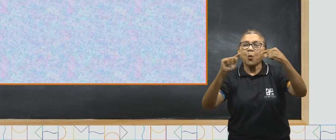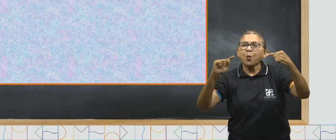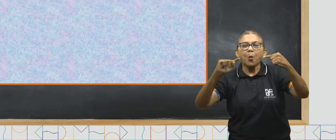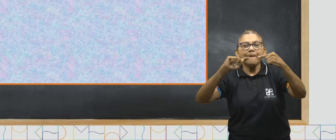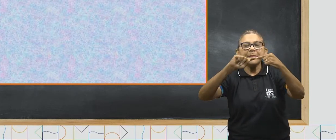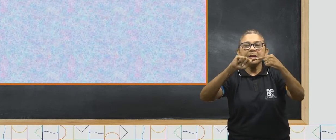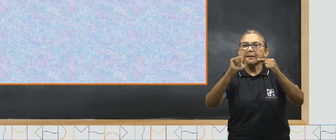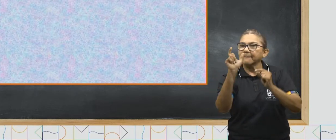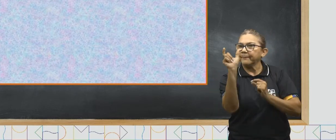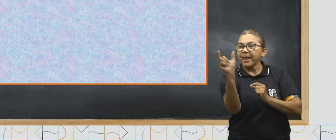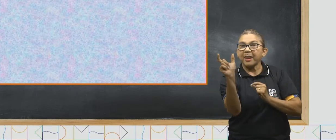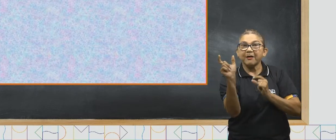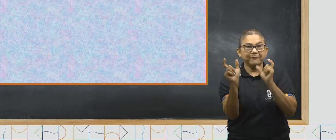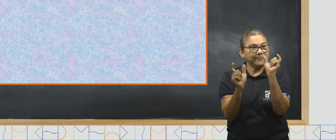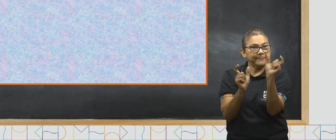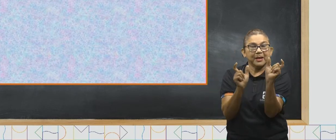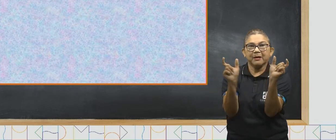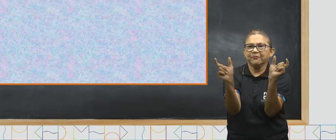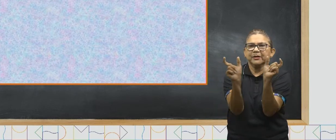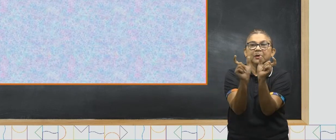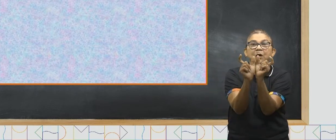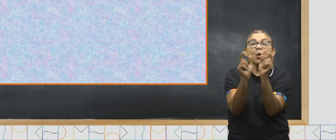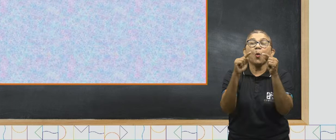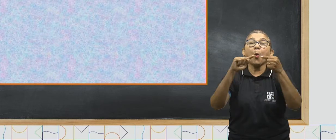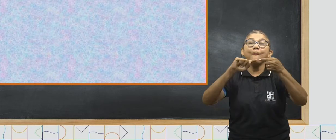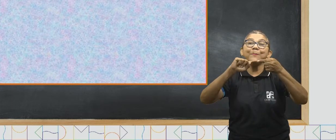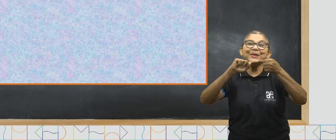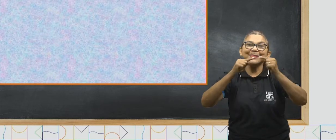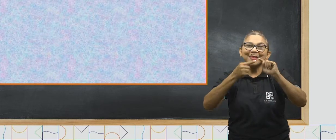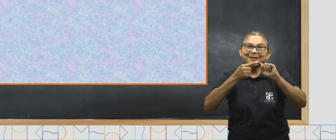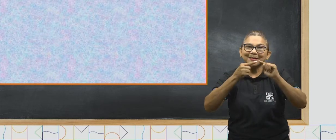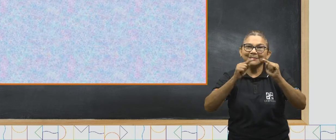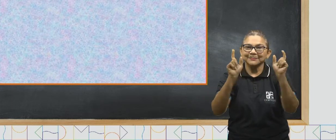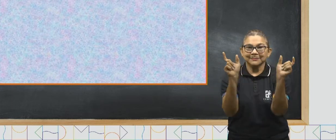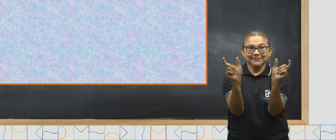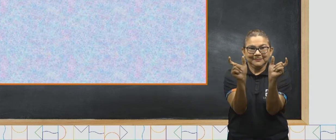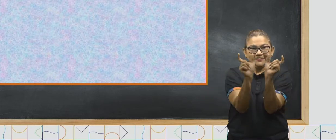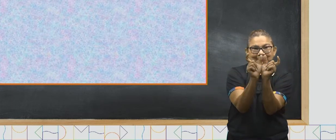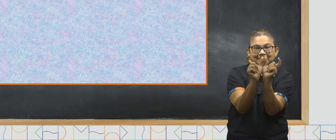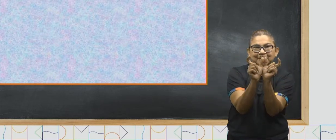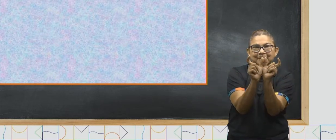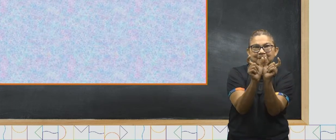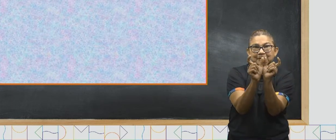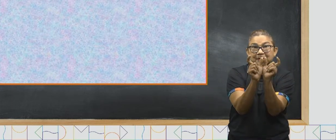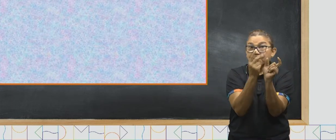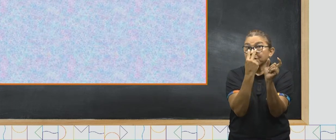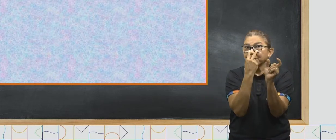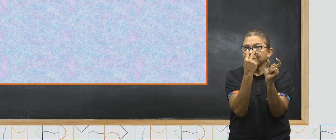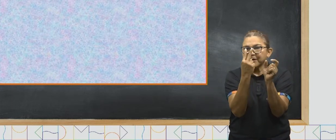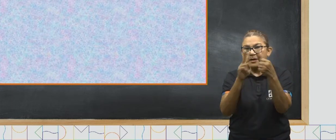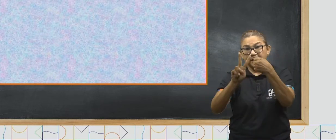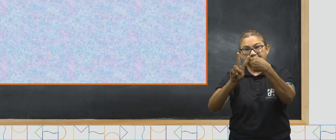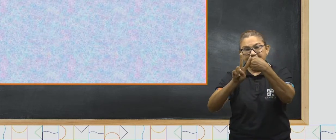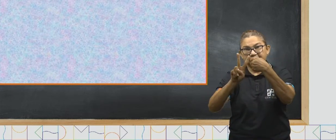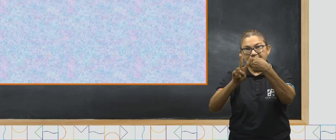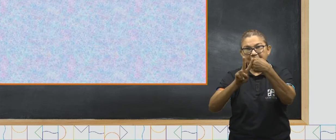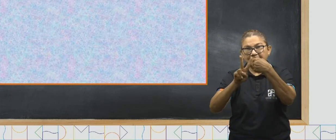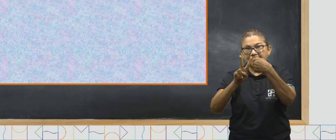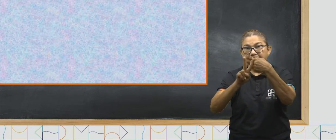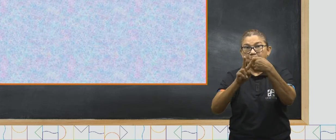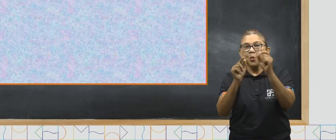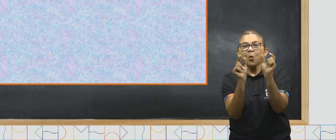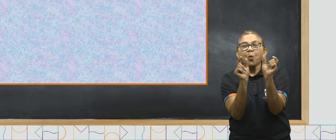entre palavras. Por que combinação? Porque vimos que o verbo deve combinar ou concordar